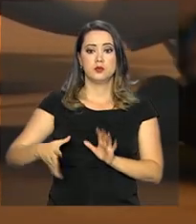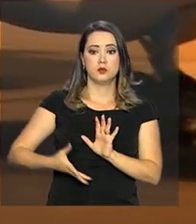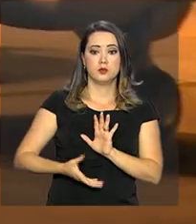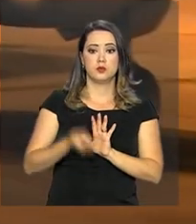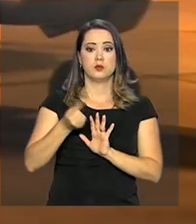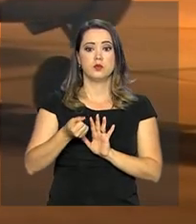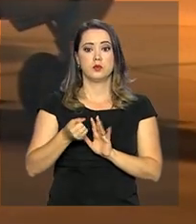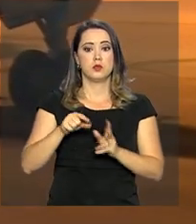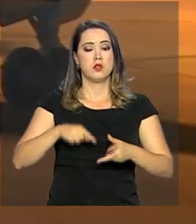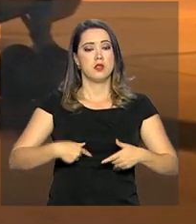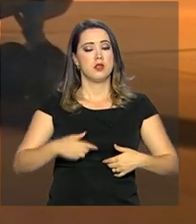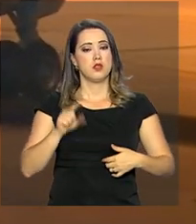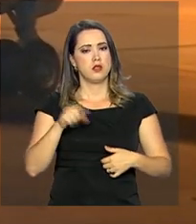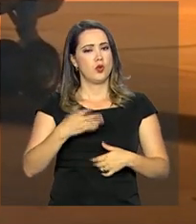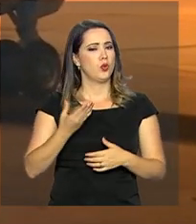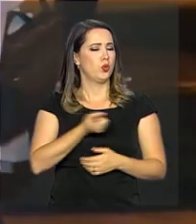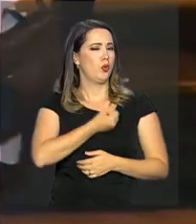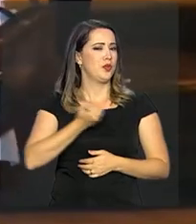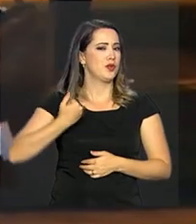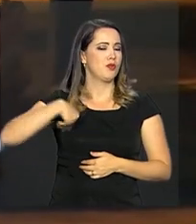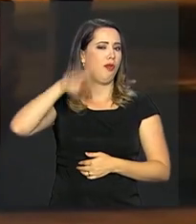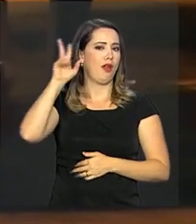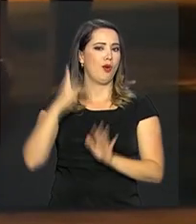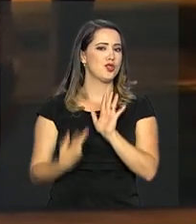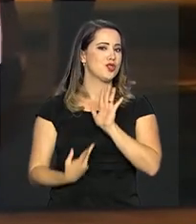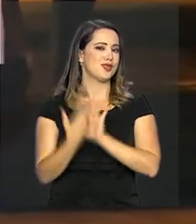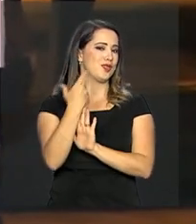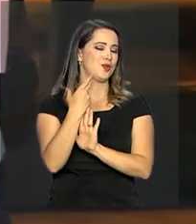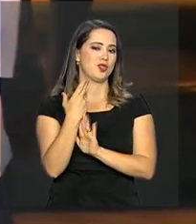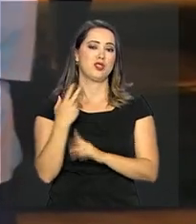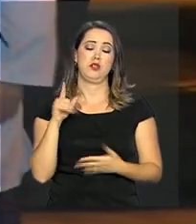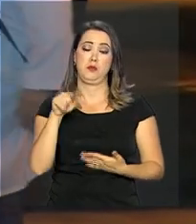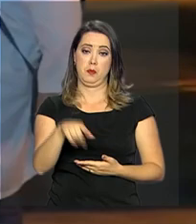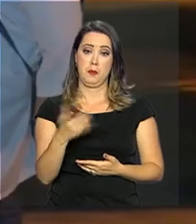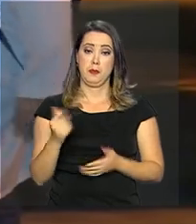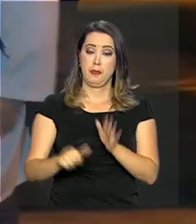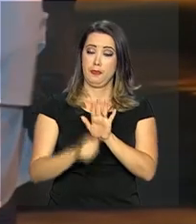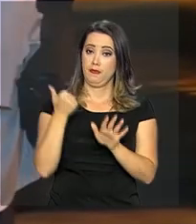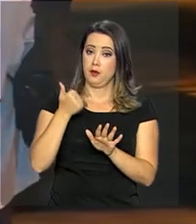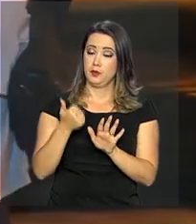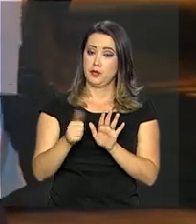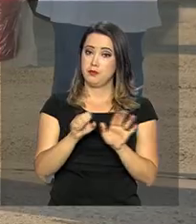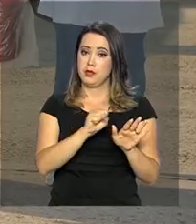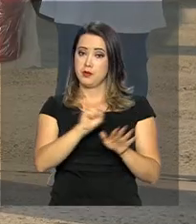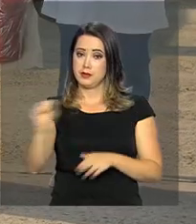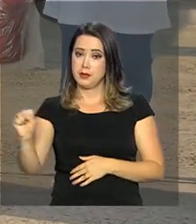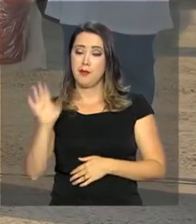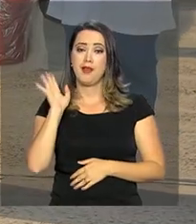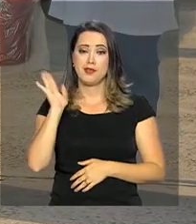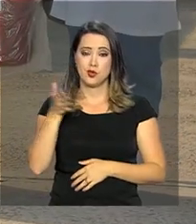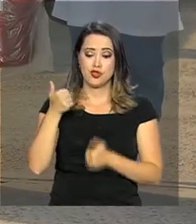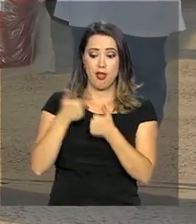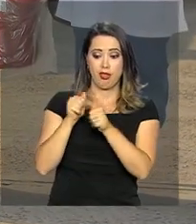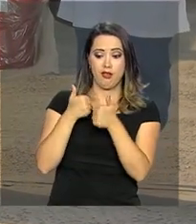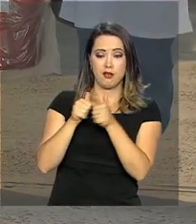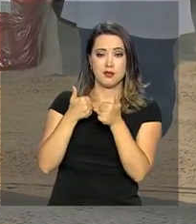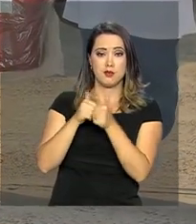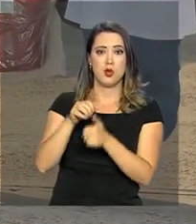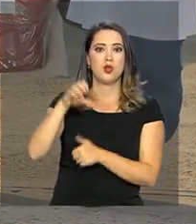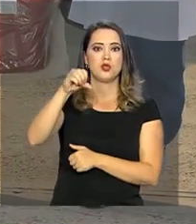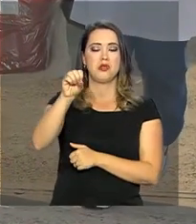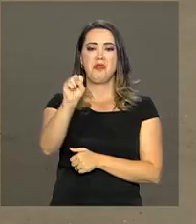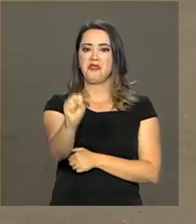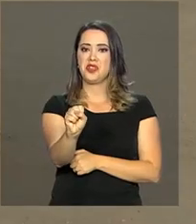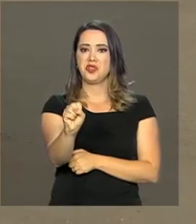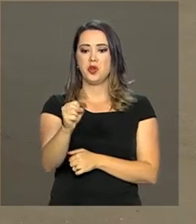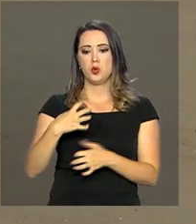resultou em números maiores de transplantes neste primeiro semestre já foram transportados 98